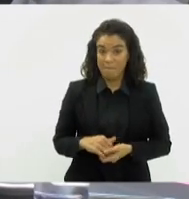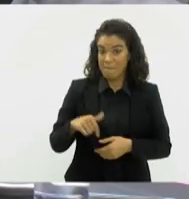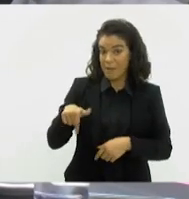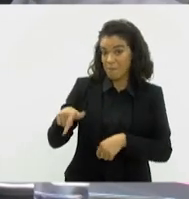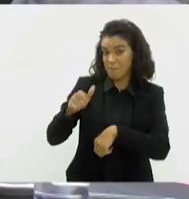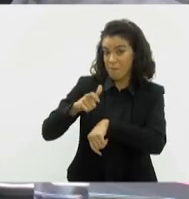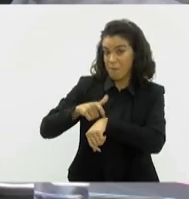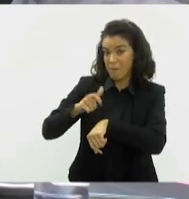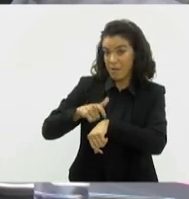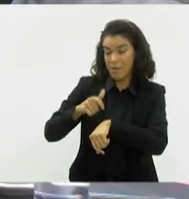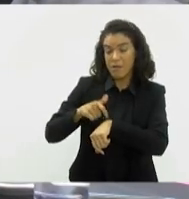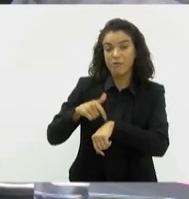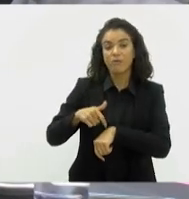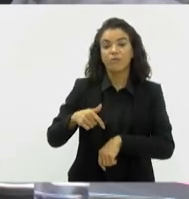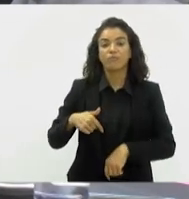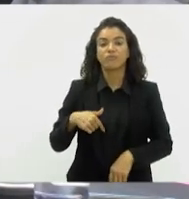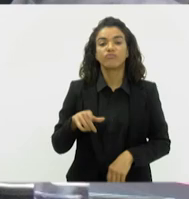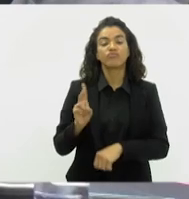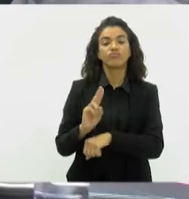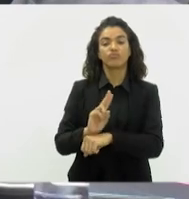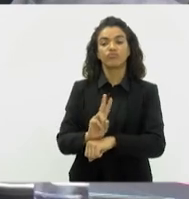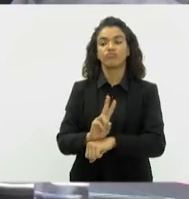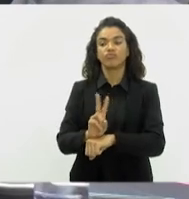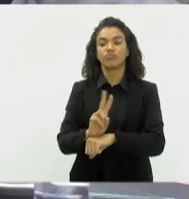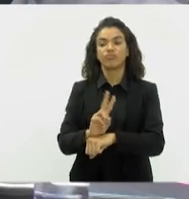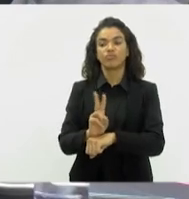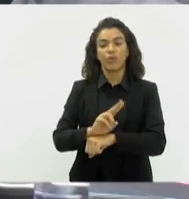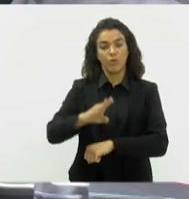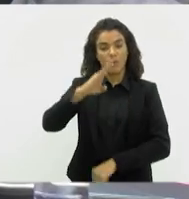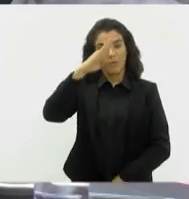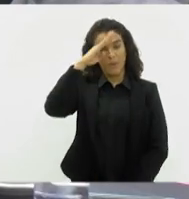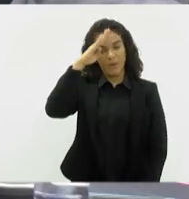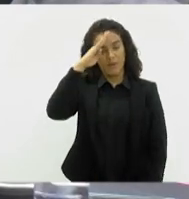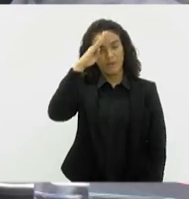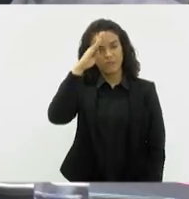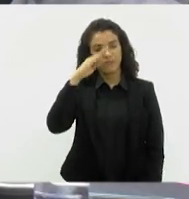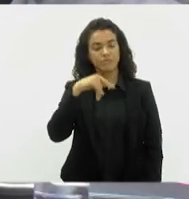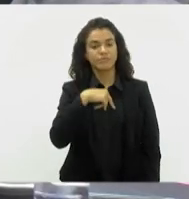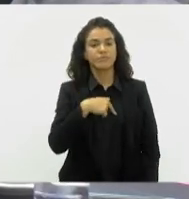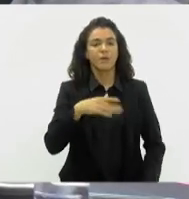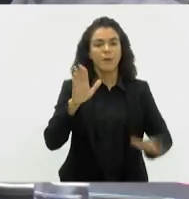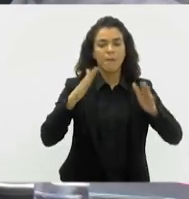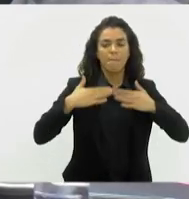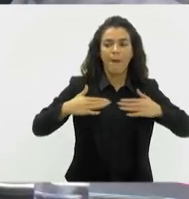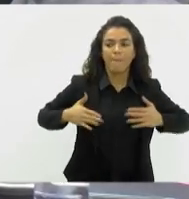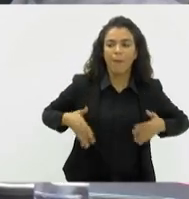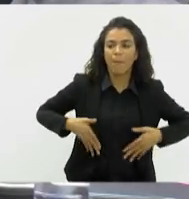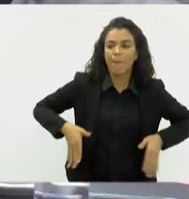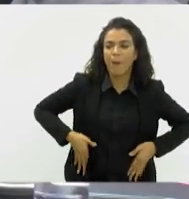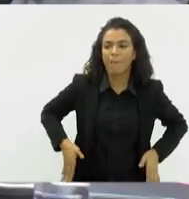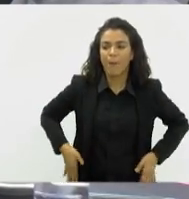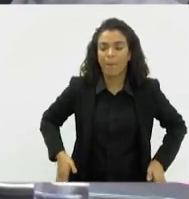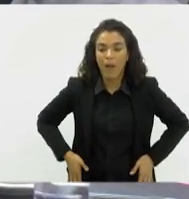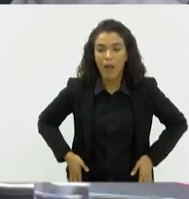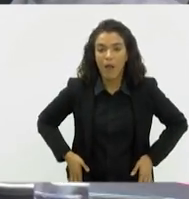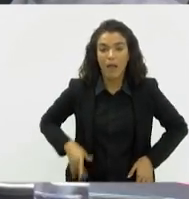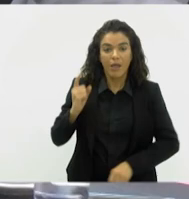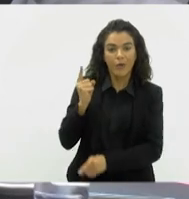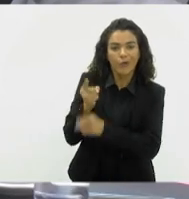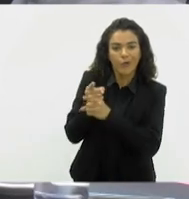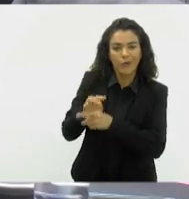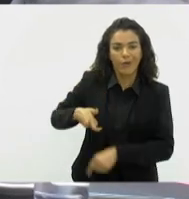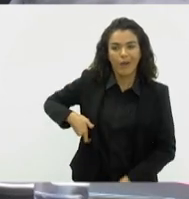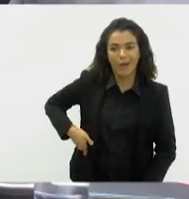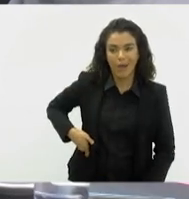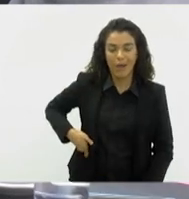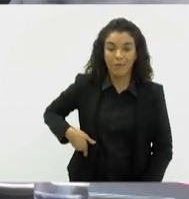caso, ele foi abordado pelo sentinela do batalhão de choque, na revista pessoal foi flagrado com arma,